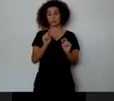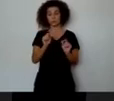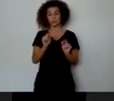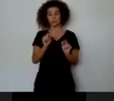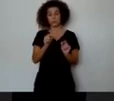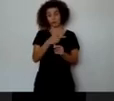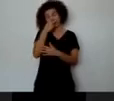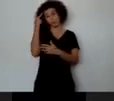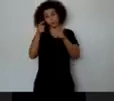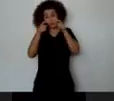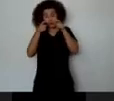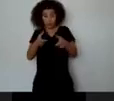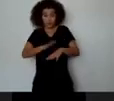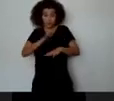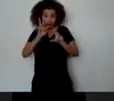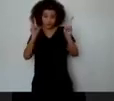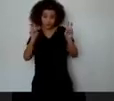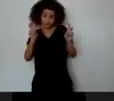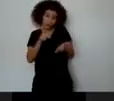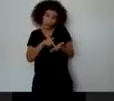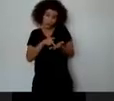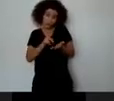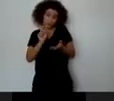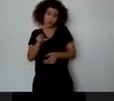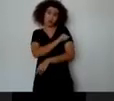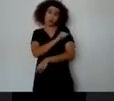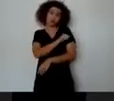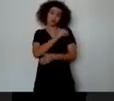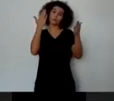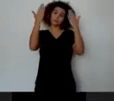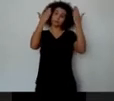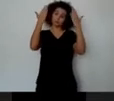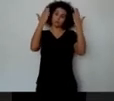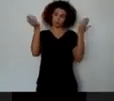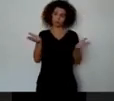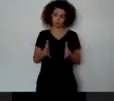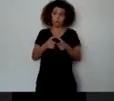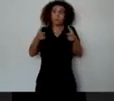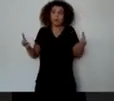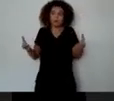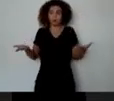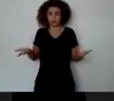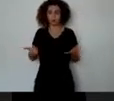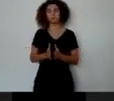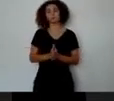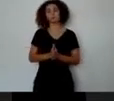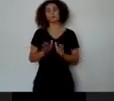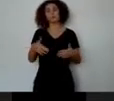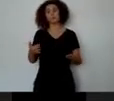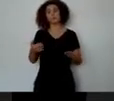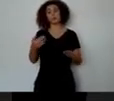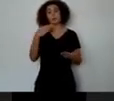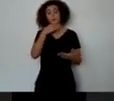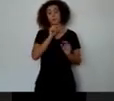são os alunos de psicologia mesmo. Assim, mais, né? De tudo que eu já participei. Então, eu vi também uma